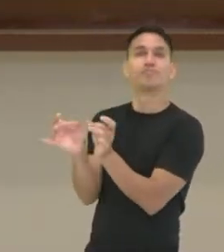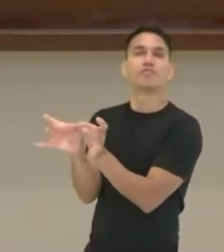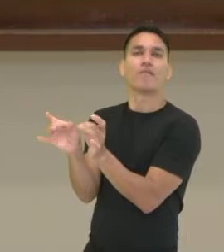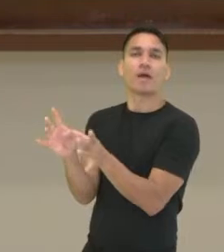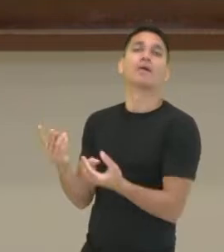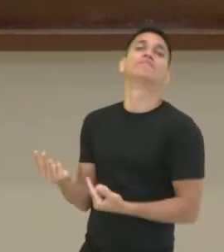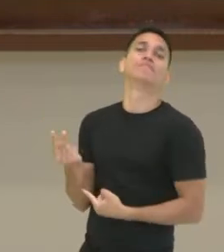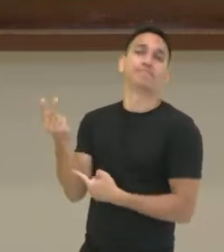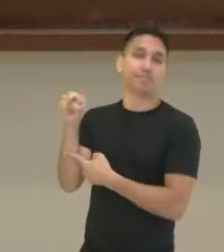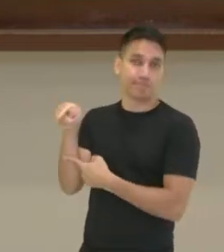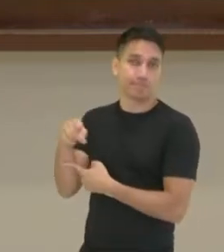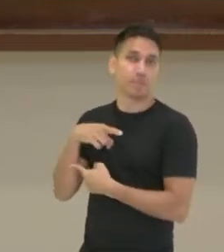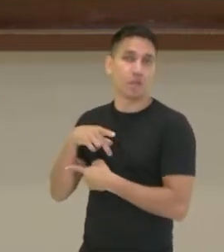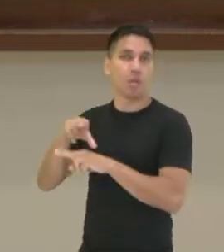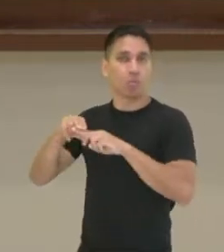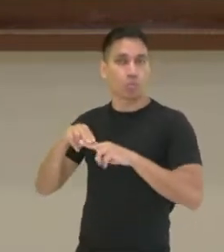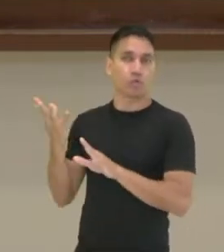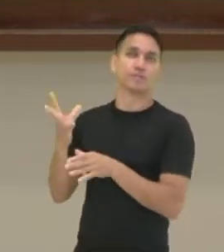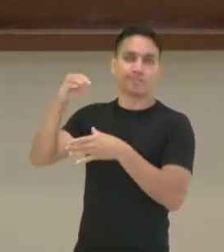uma mercadoria, ok?